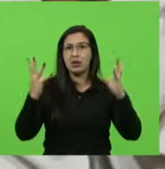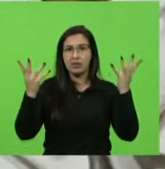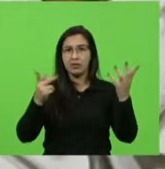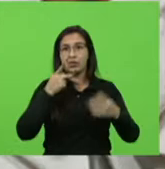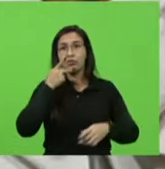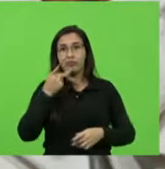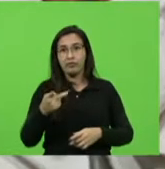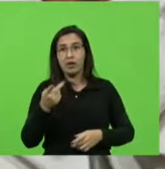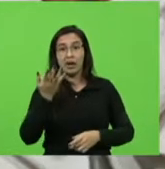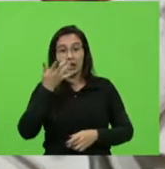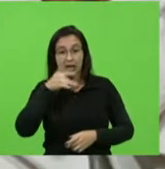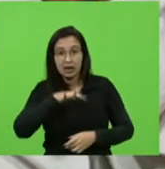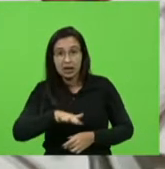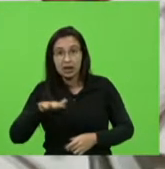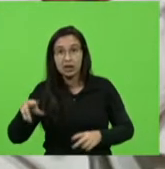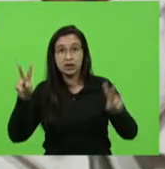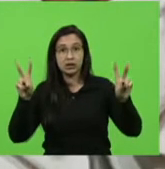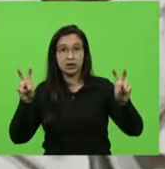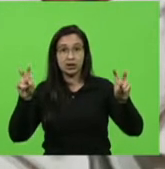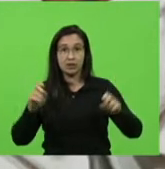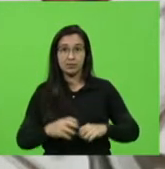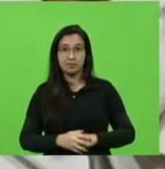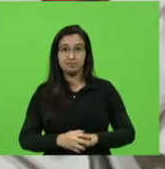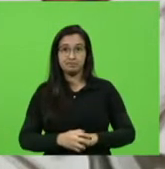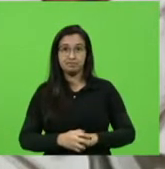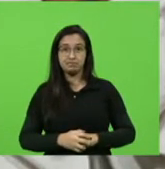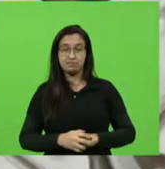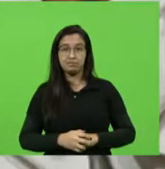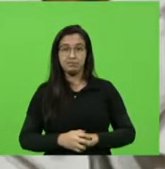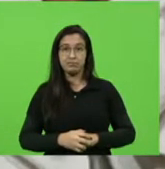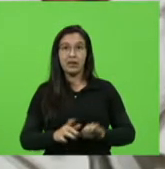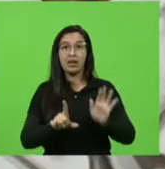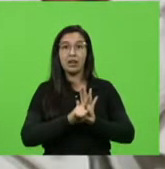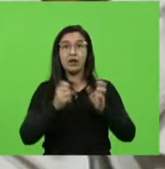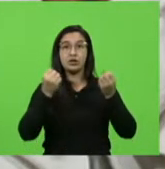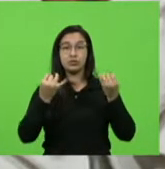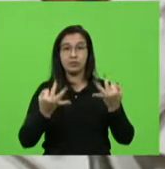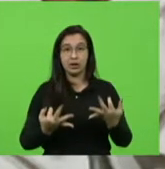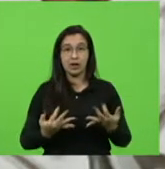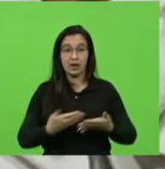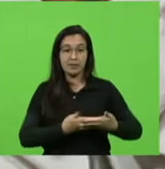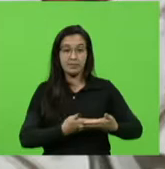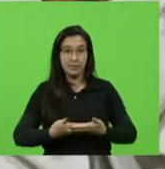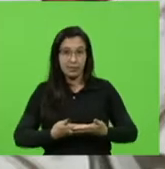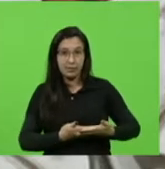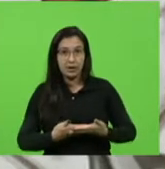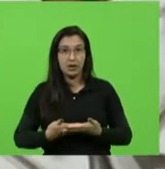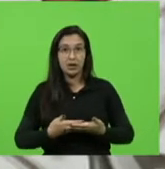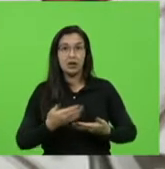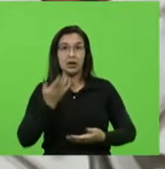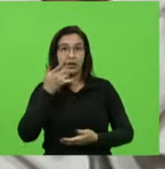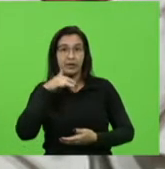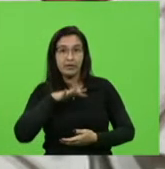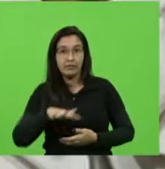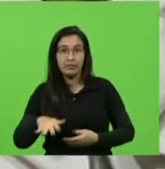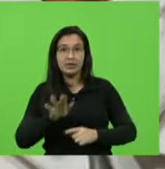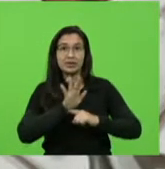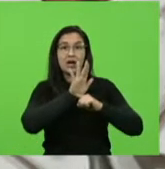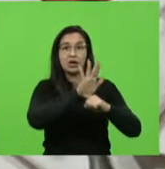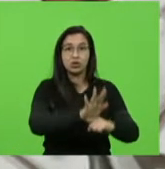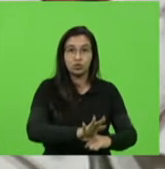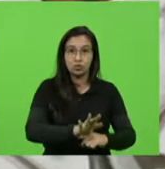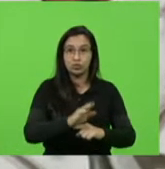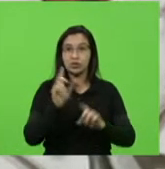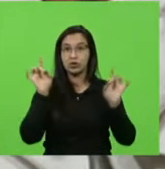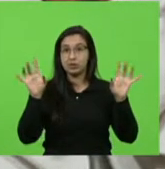sobre crianças. Olha o que diz o Estatuto da Criança e do Adolescente. A maternidade e a infância têm direito à ajuda e assistência especiais. Todas